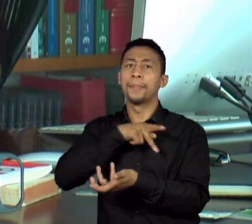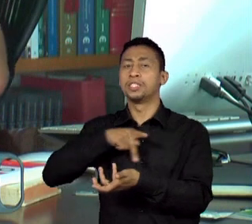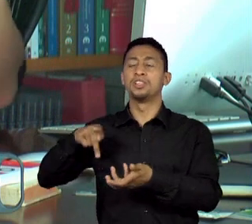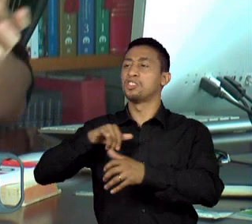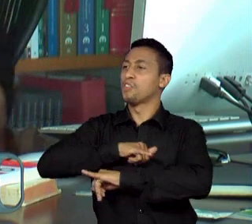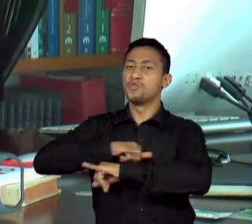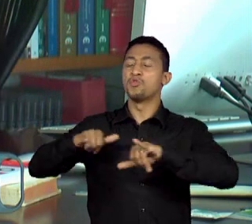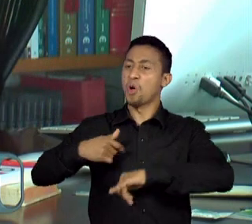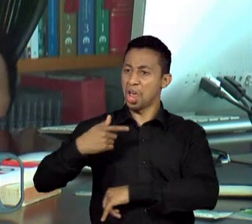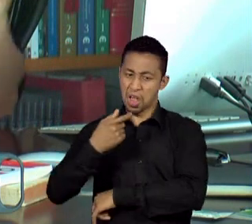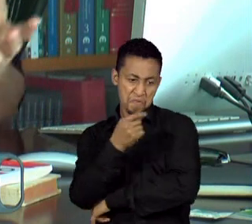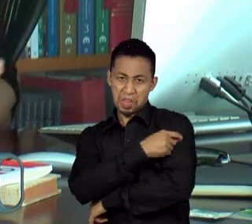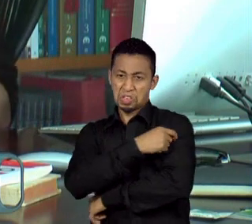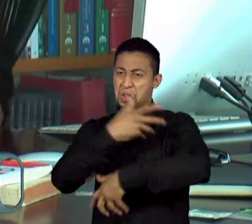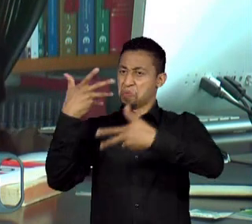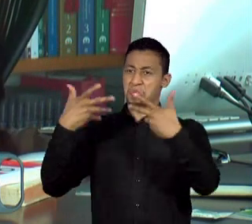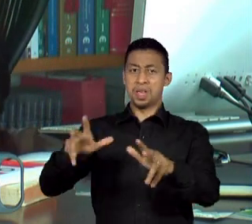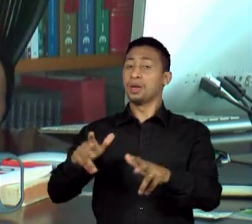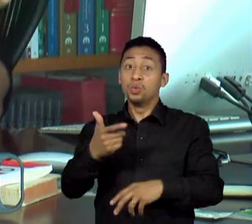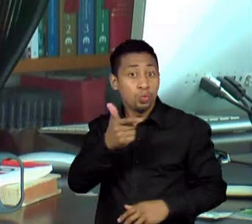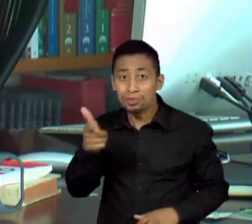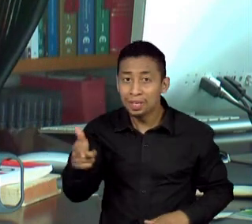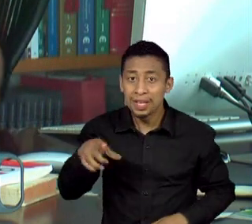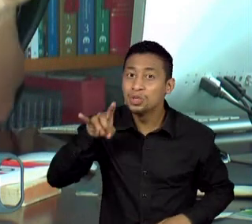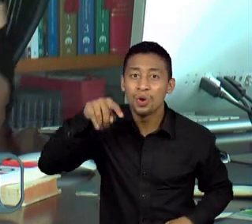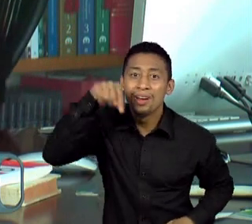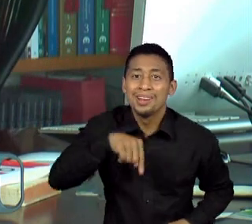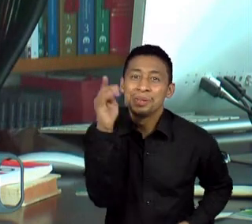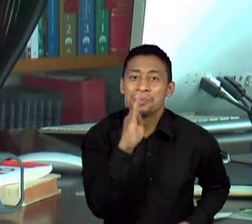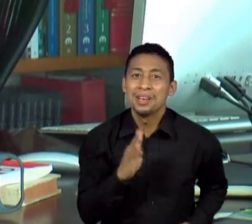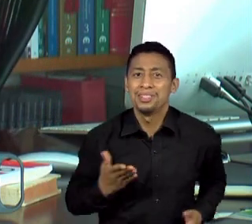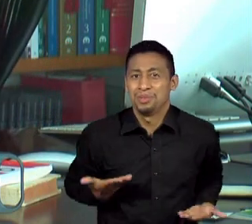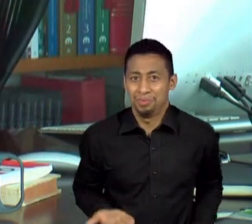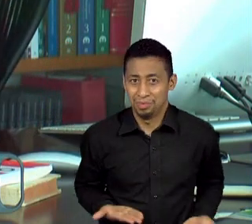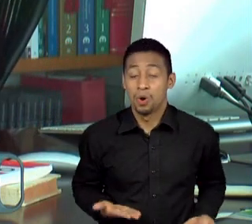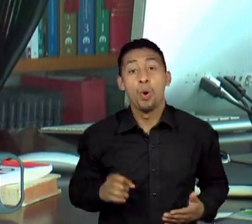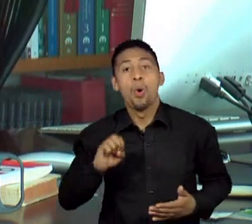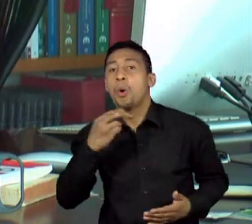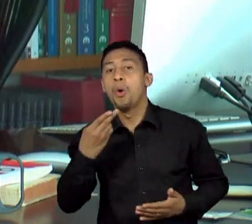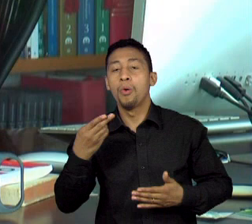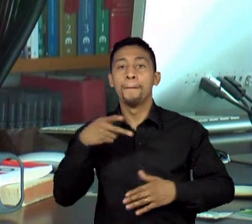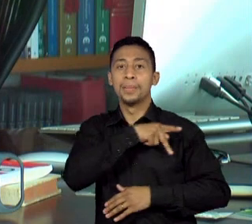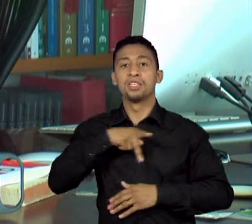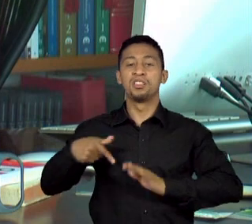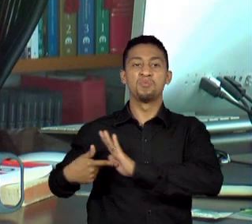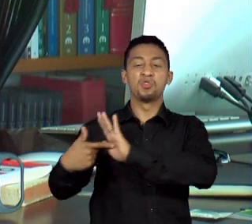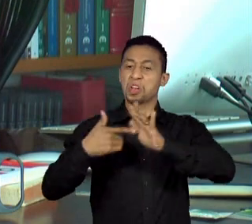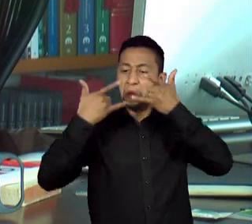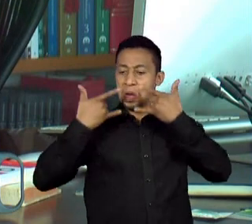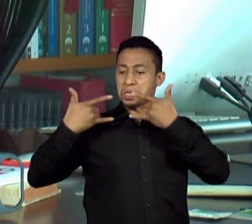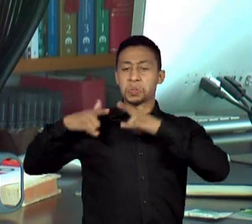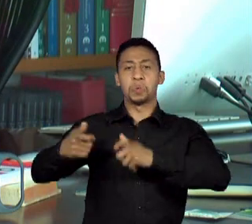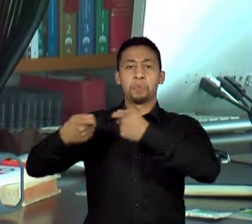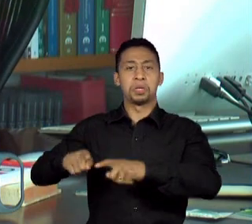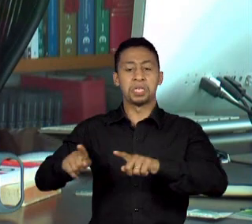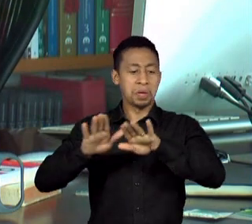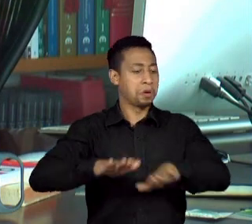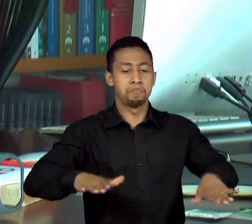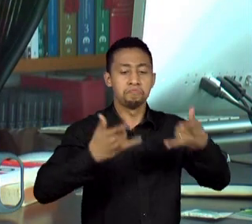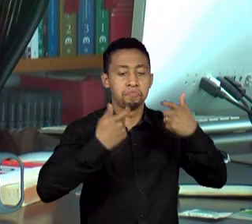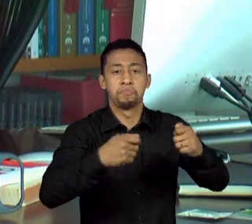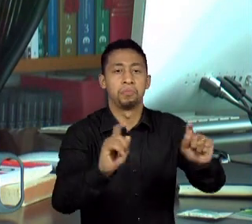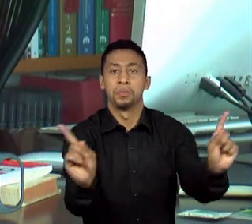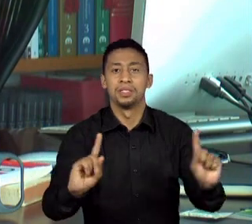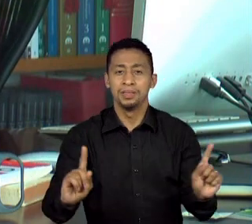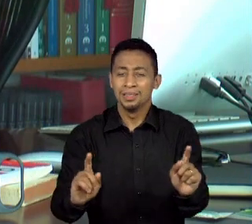eu não quero a vacina, eu não vou, ou nenhum presidente tirou máscaras de crianças. Então, esse